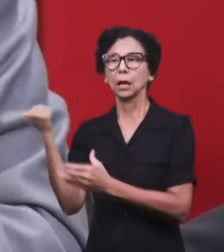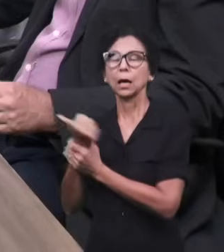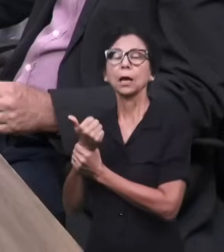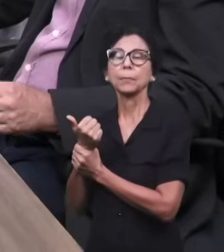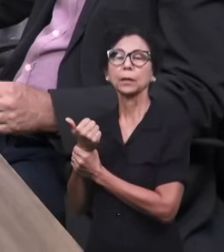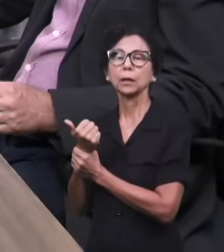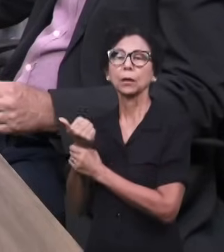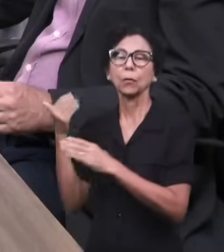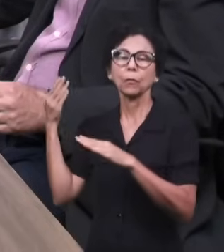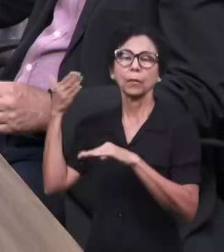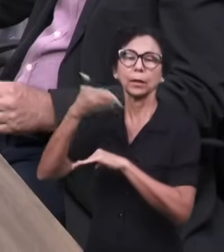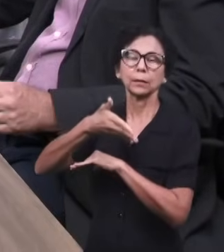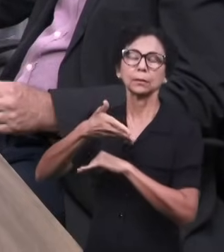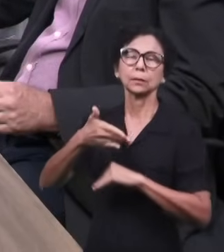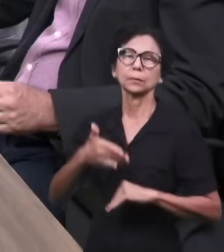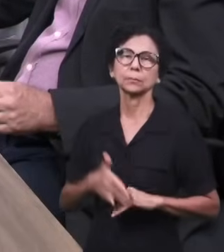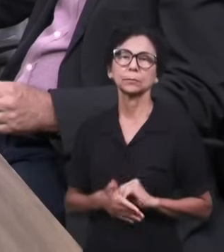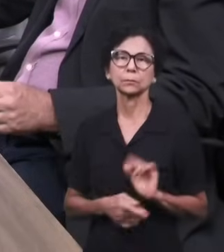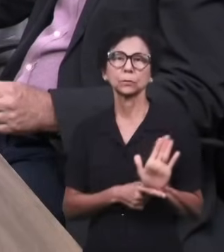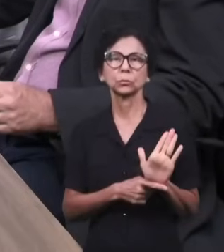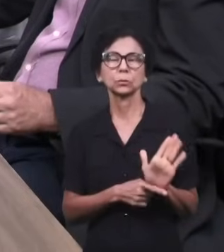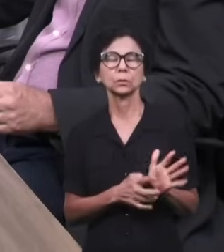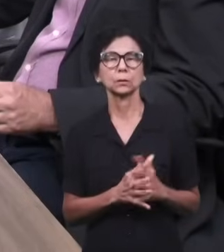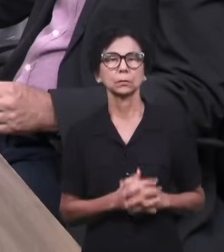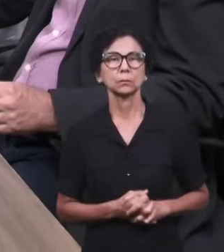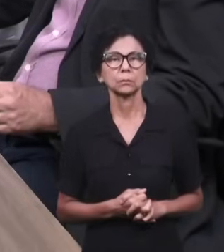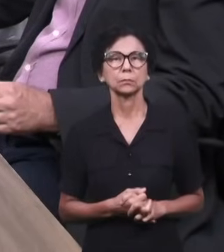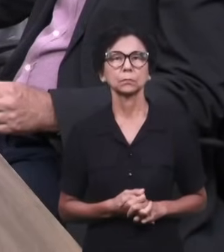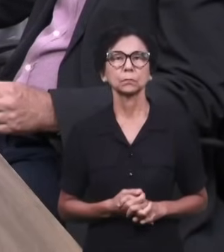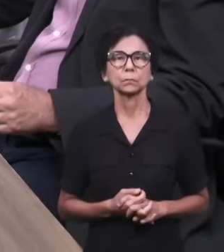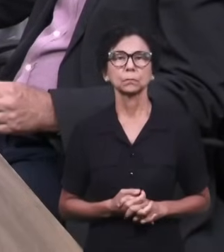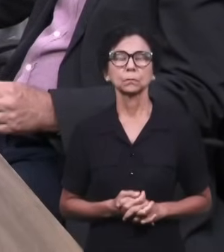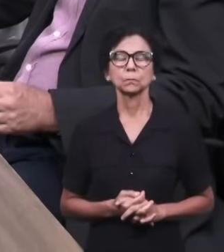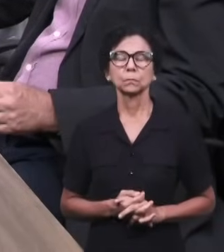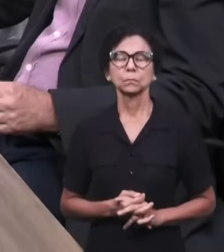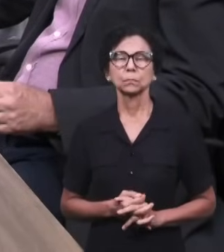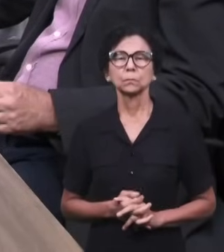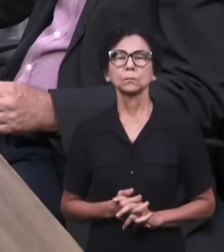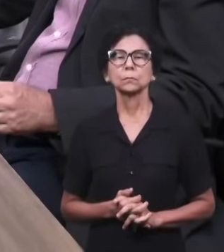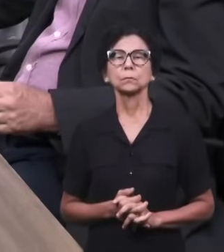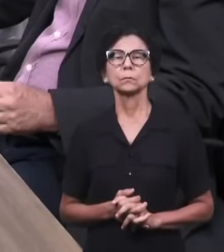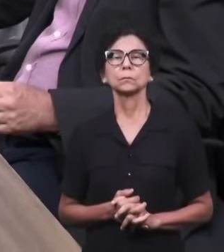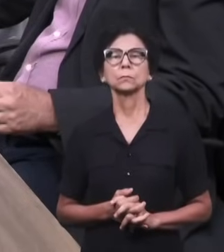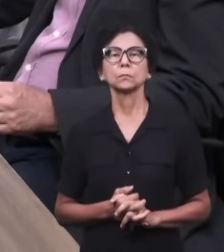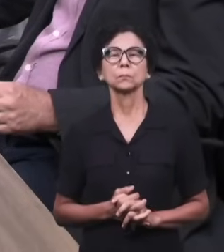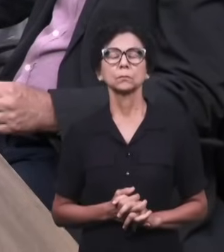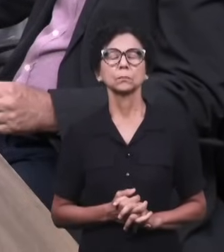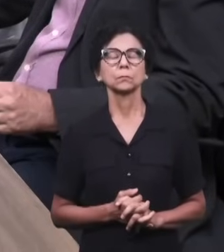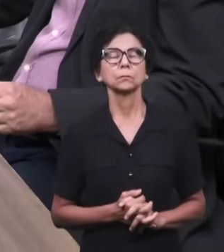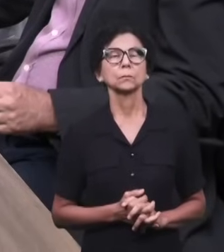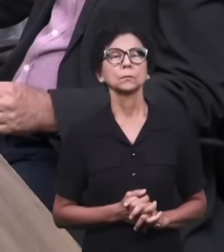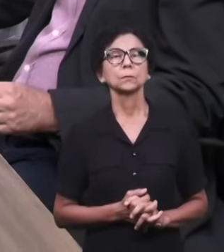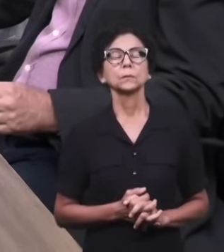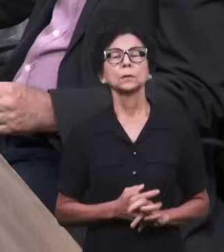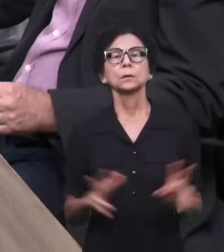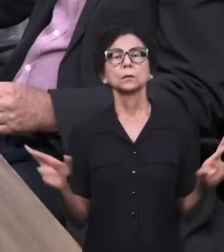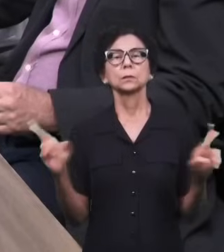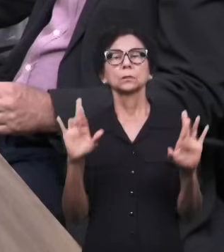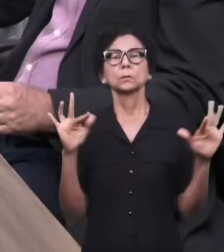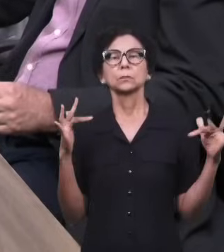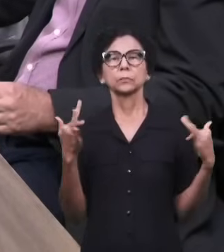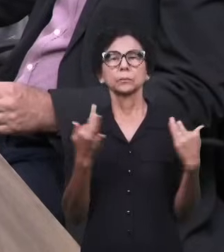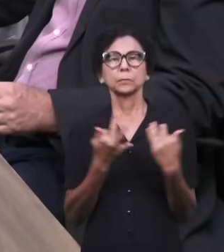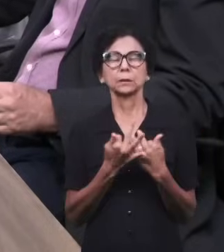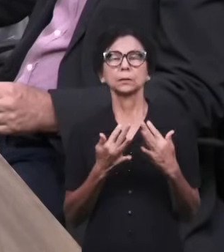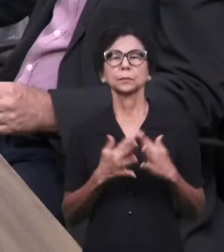nós podemos trazer isso para a realidade do lar, do servo, da família? Eu diria, Josias, o